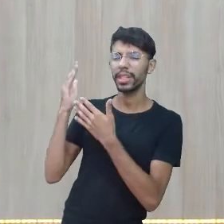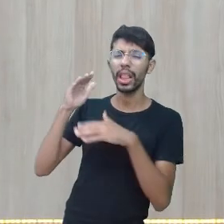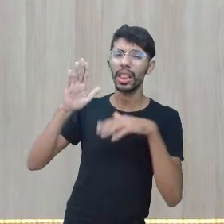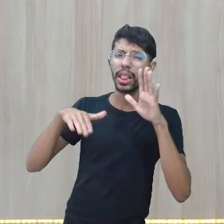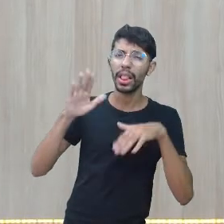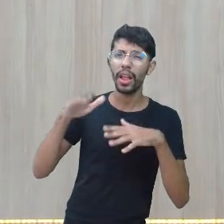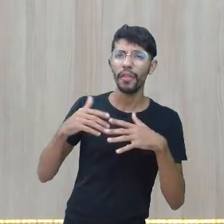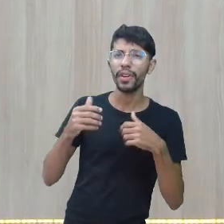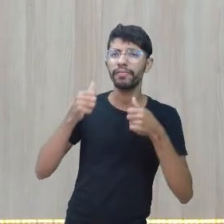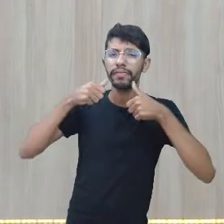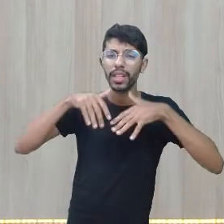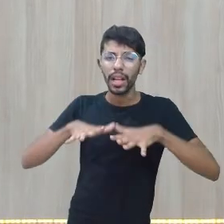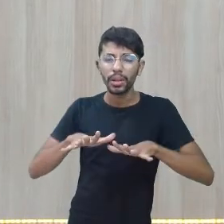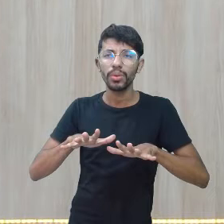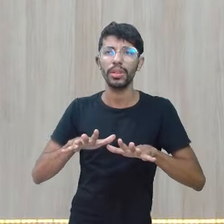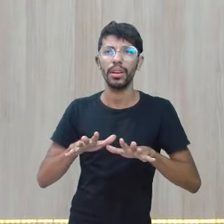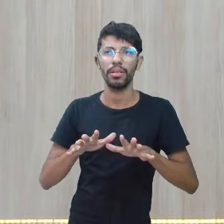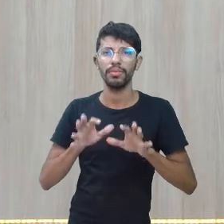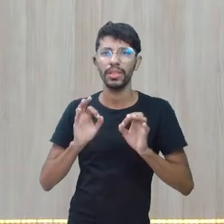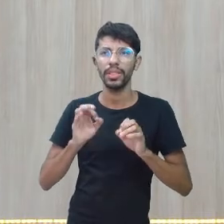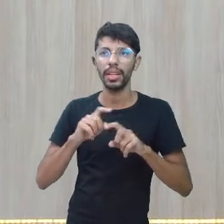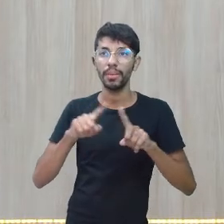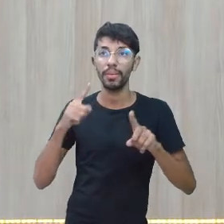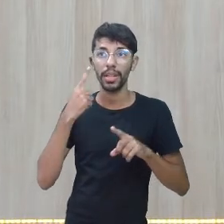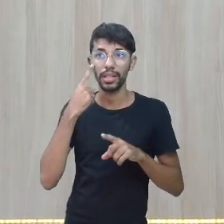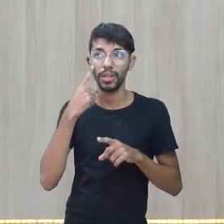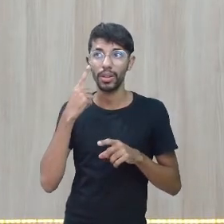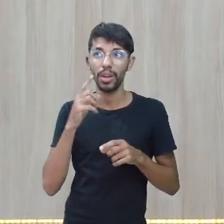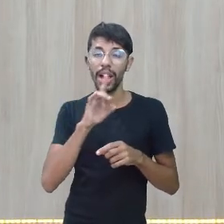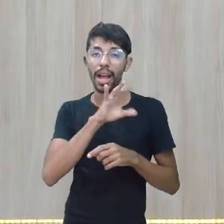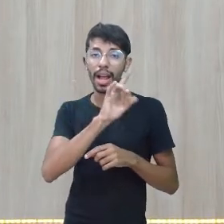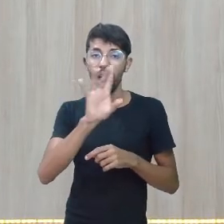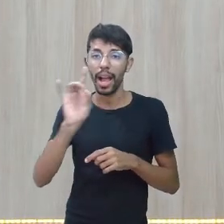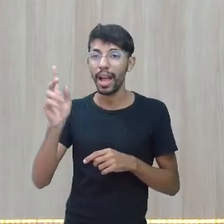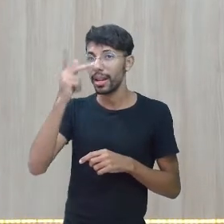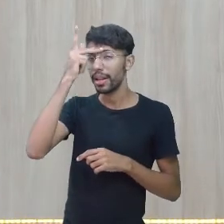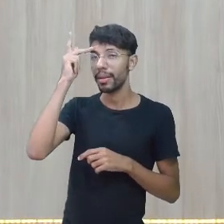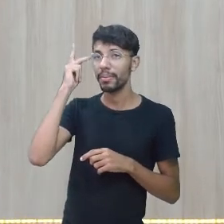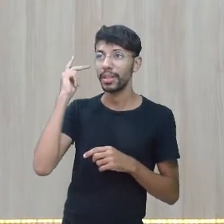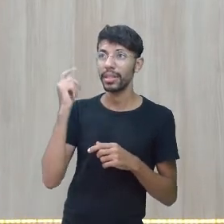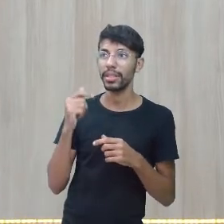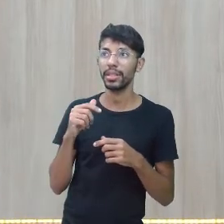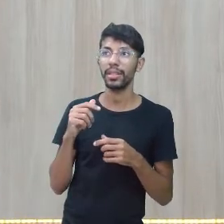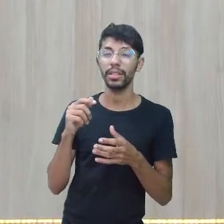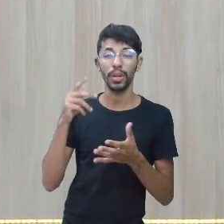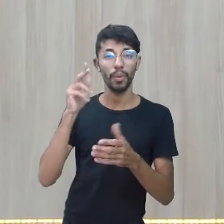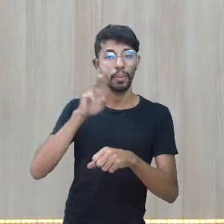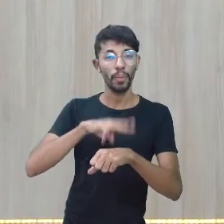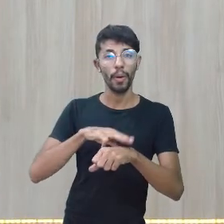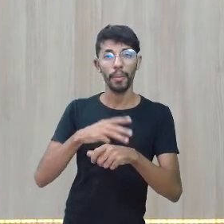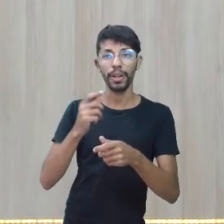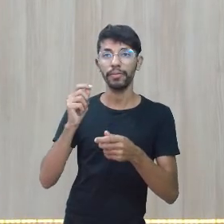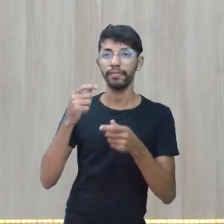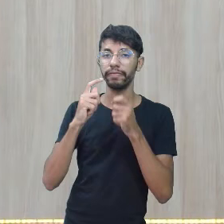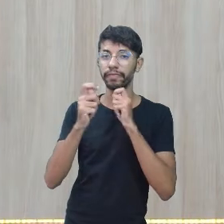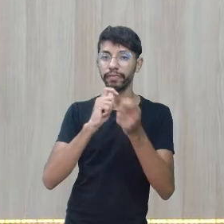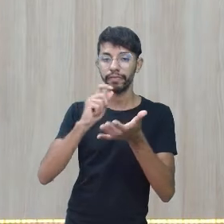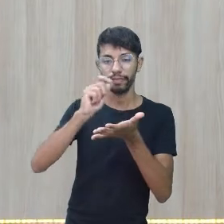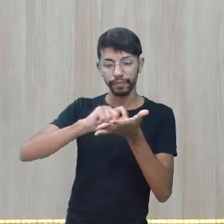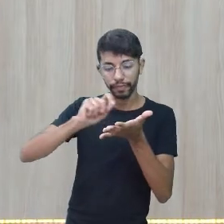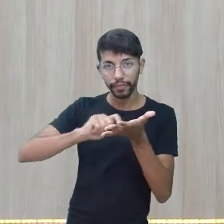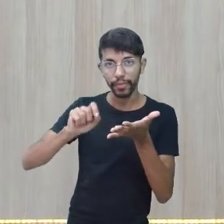com um tom monótono, por exemplo. Então, cabe aí a cada telespectador, na entrevista escrita,